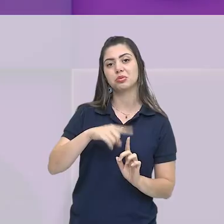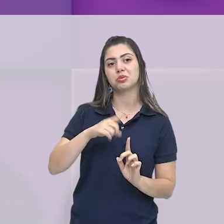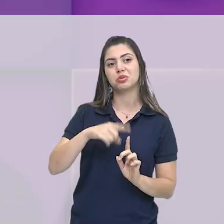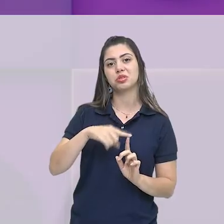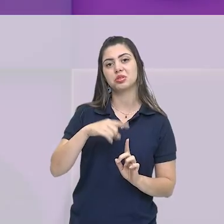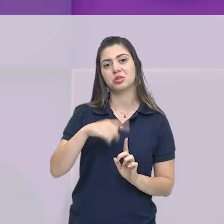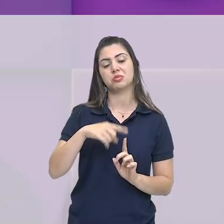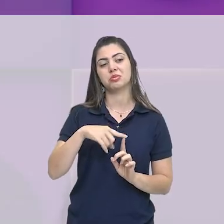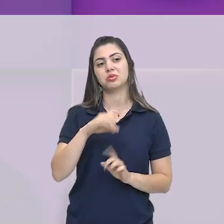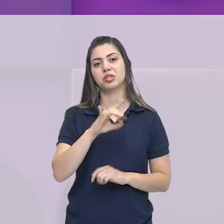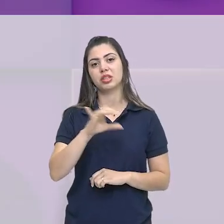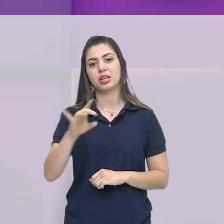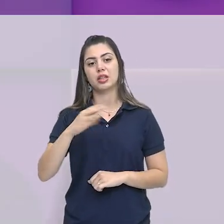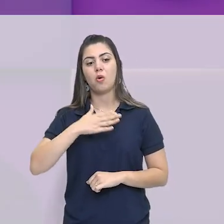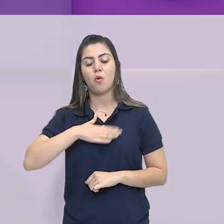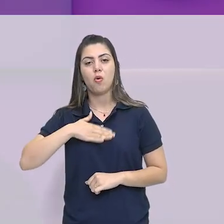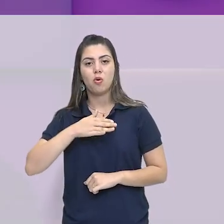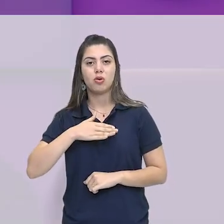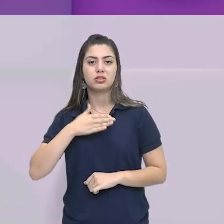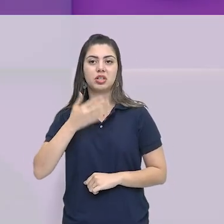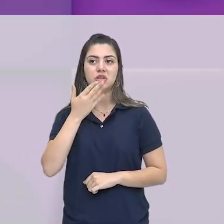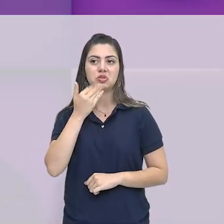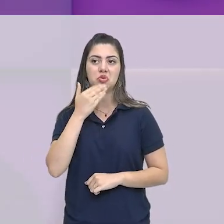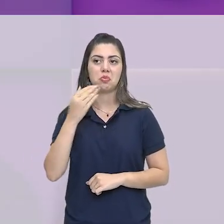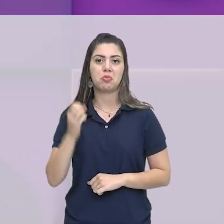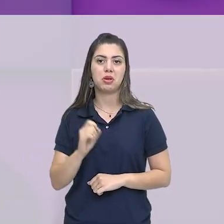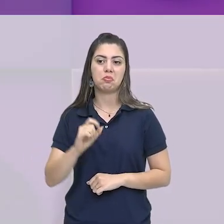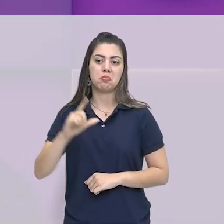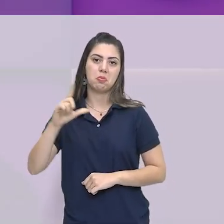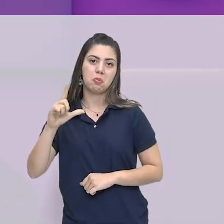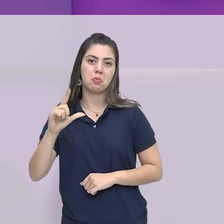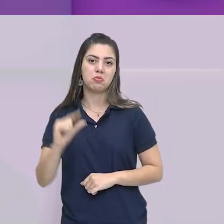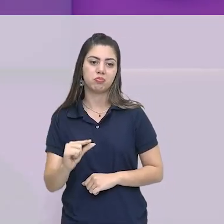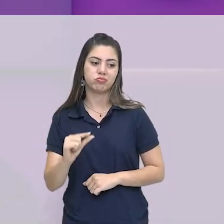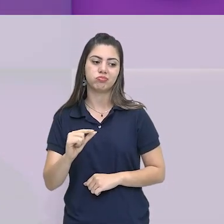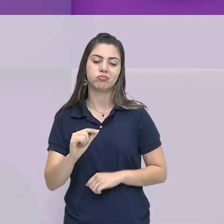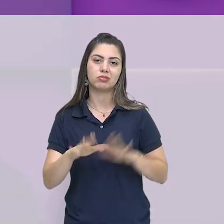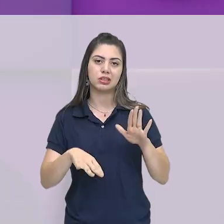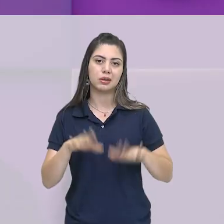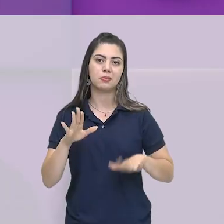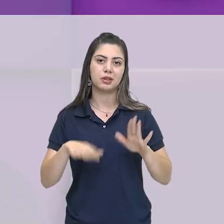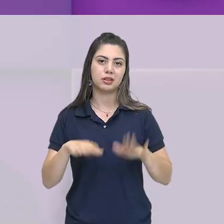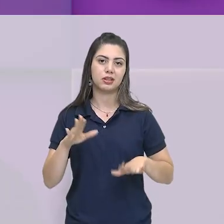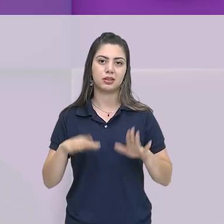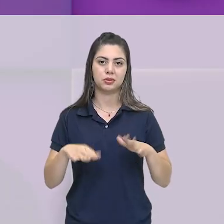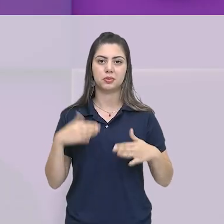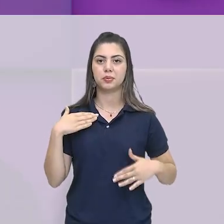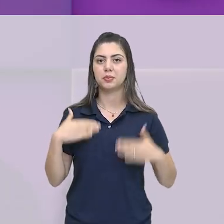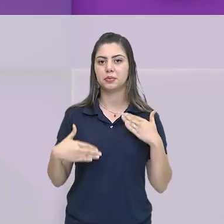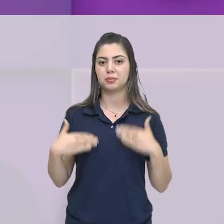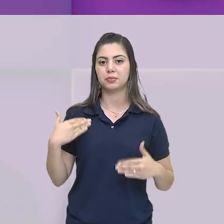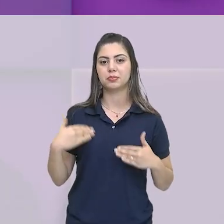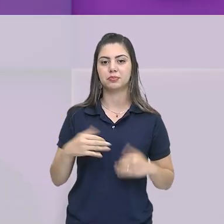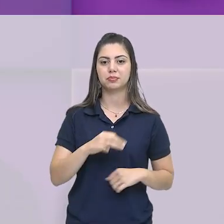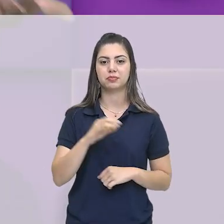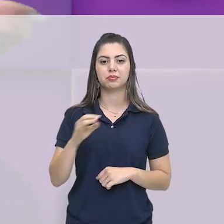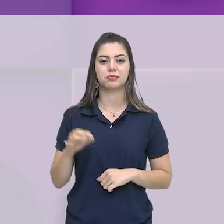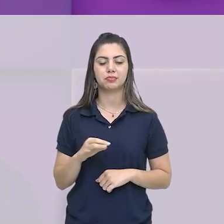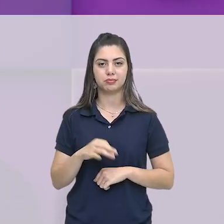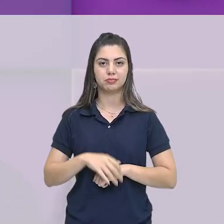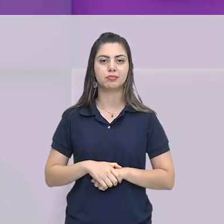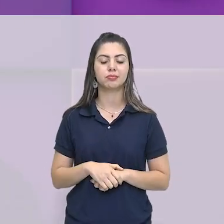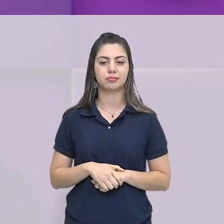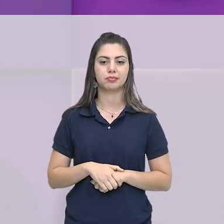de cada pessoa. Cada pessoa, né, tem aí um apetite em função da sua fisiologia. Isso também há de se levar